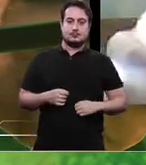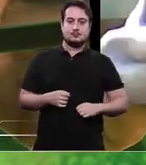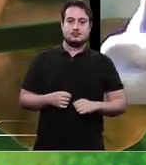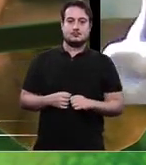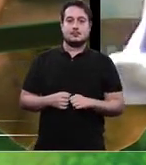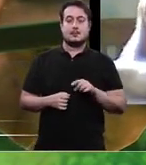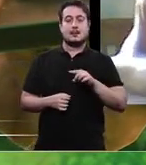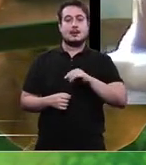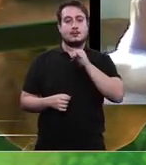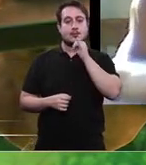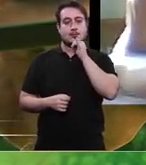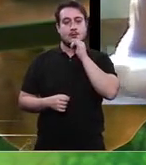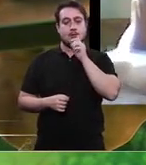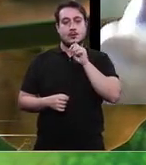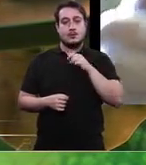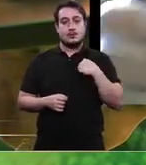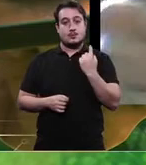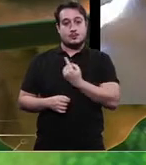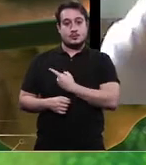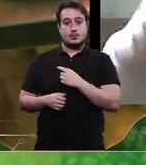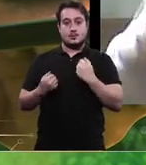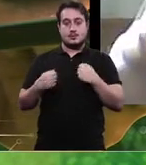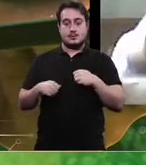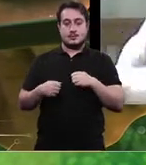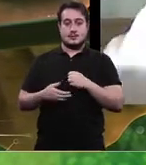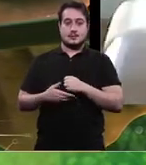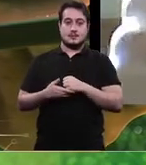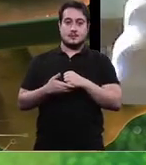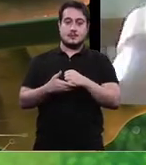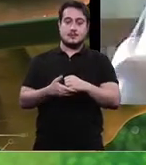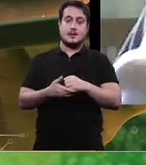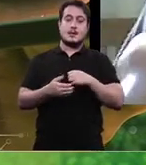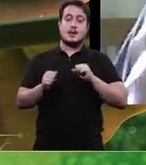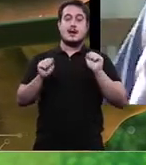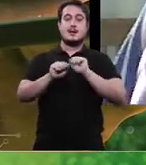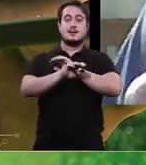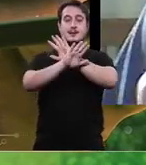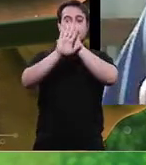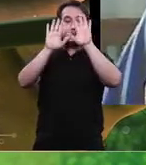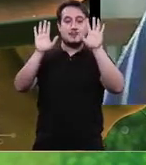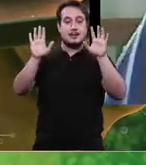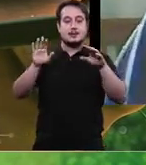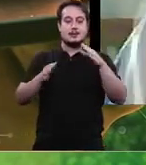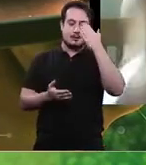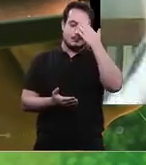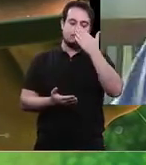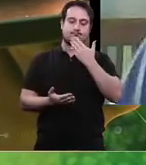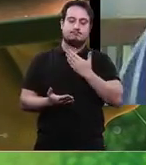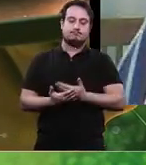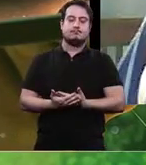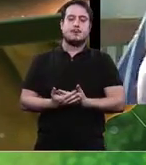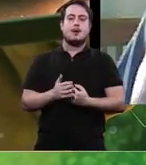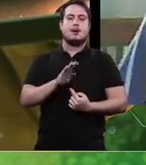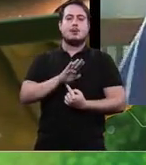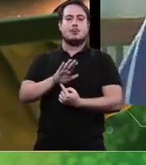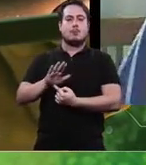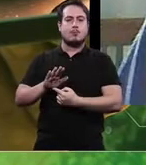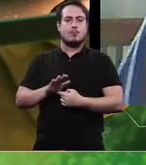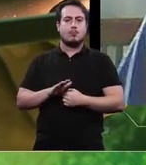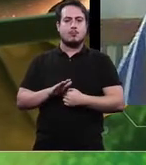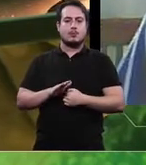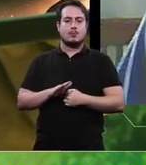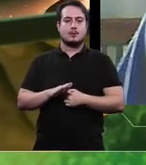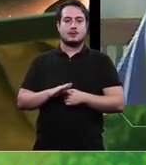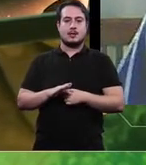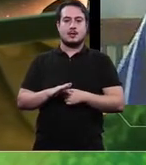primeira fala, nós precisamos levar à ponta transparência e credibilidade, mostrar que a produção no